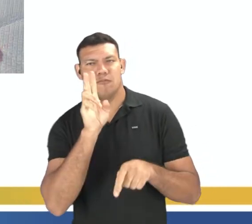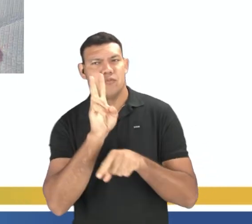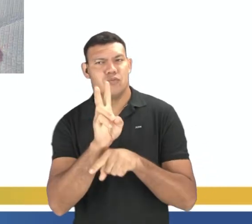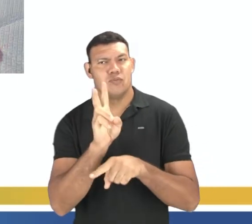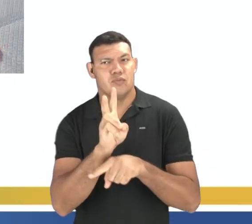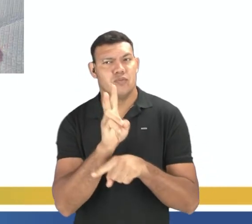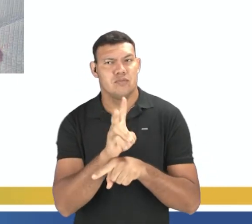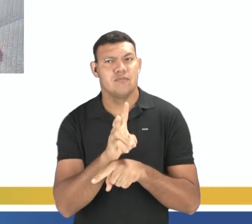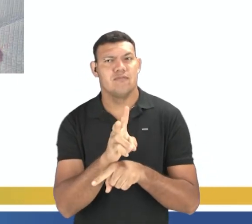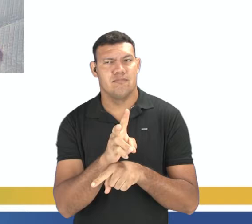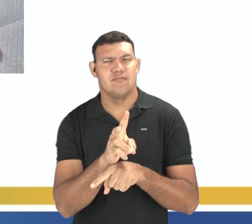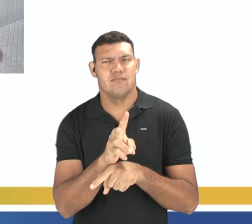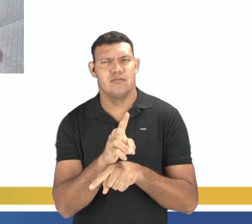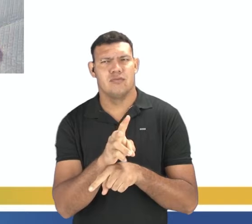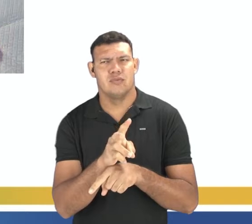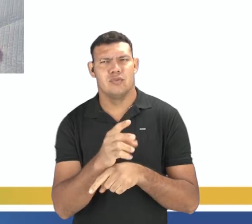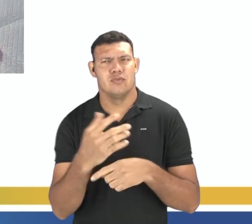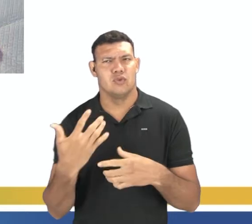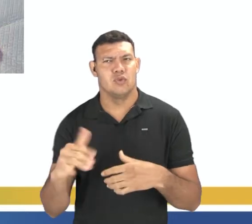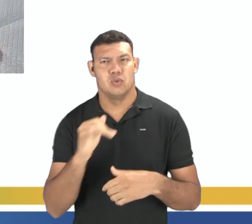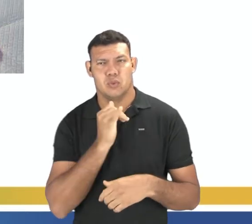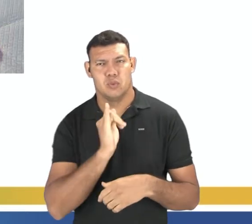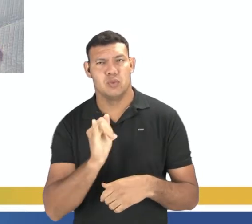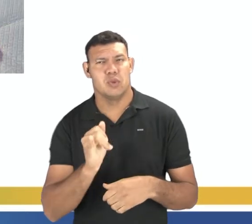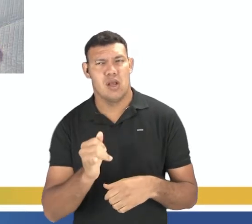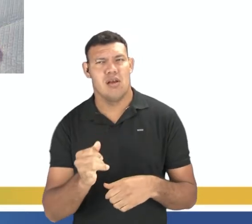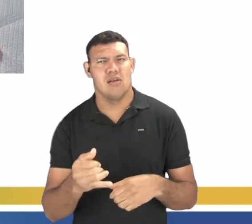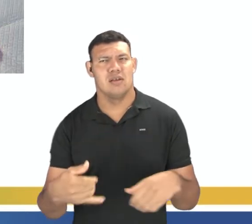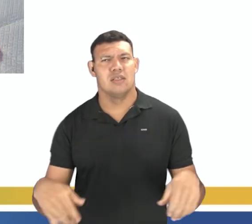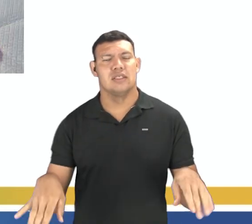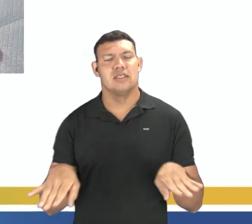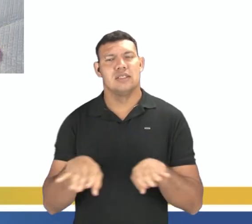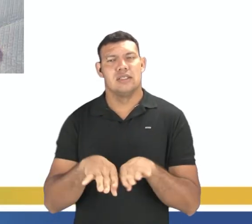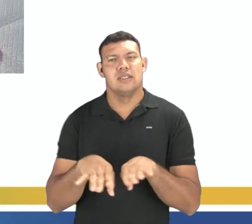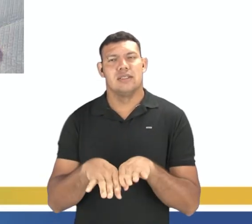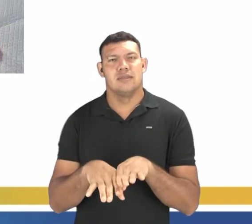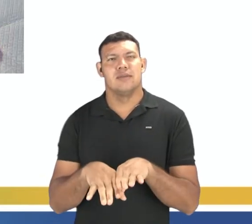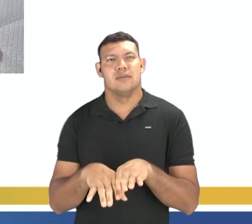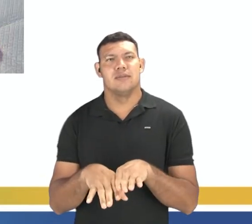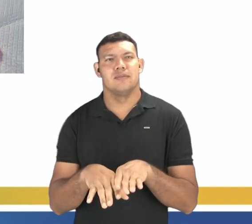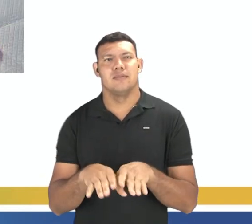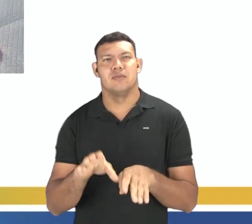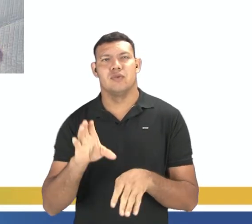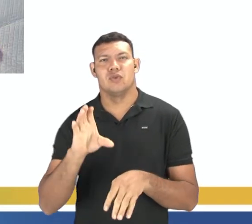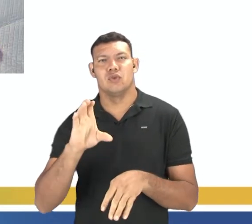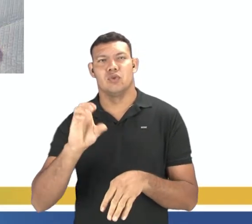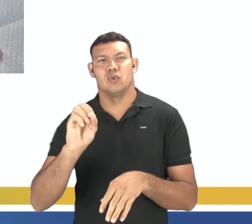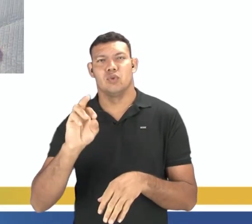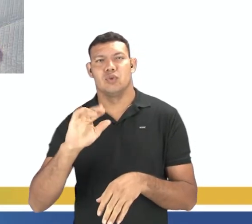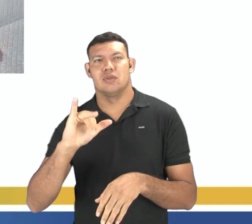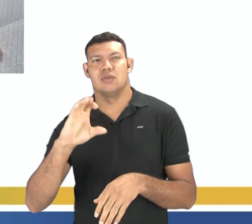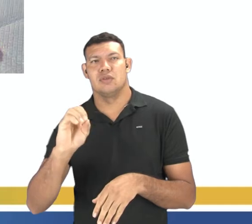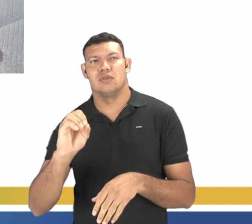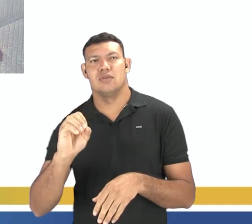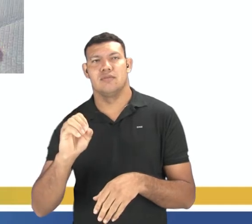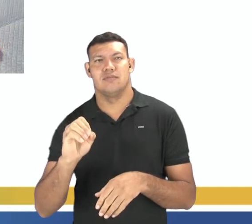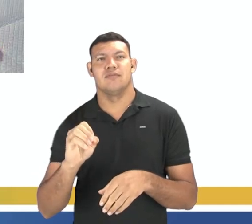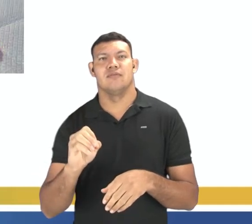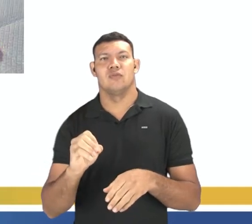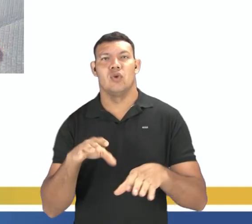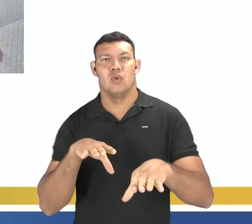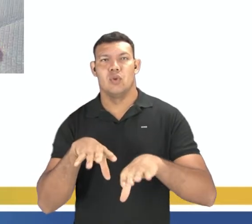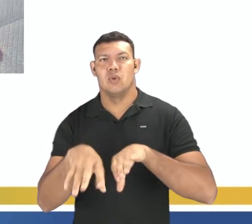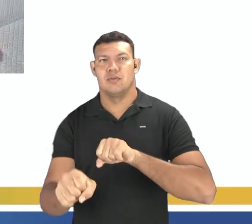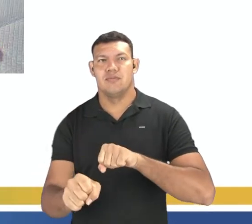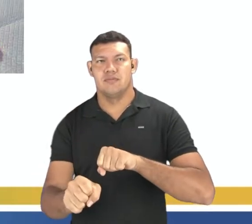protegê-lo frente a choques e impactos mecânicos. O córeo, ele tem a função da membrana formada a partir do